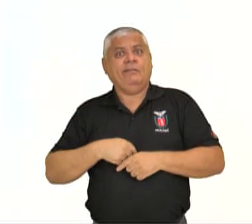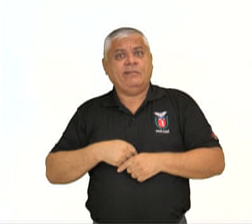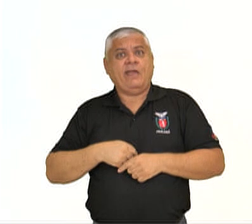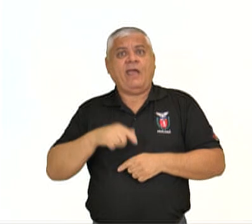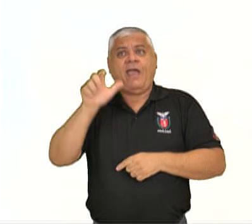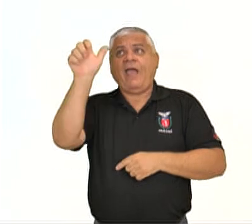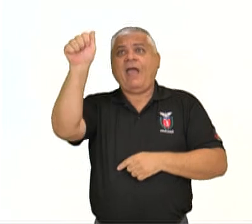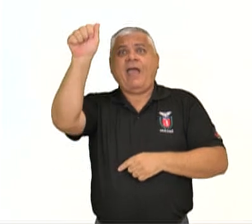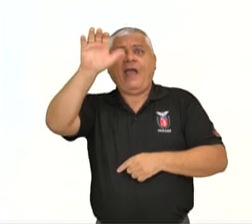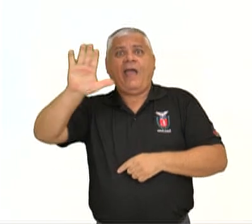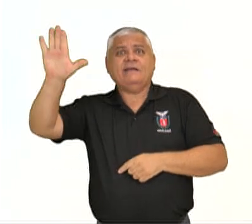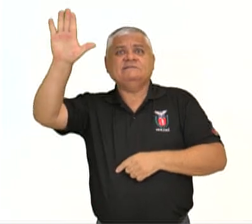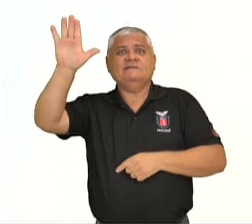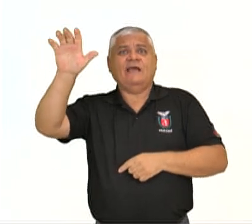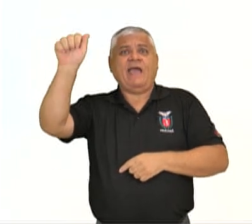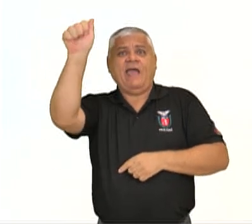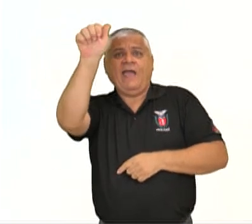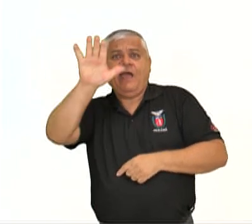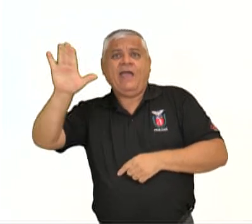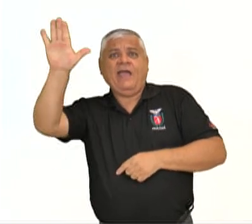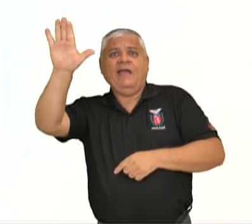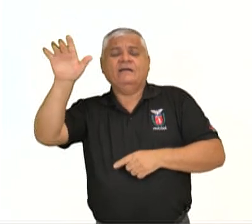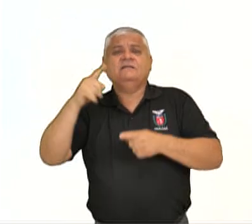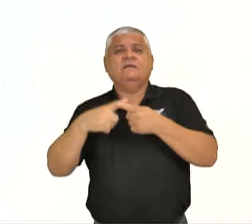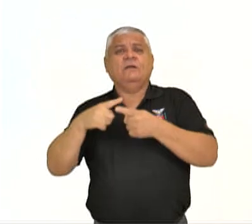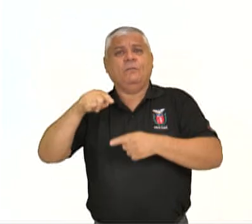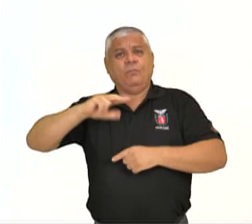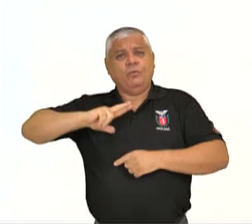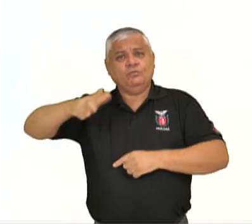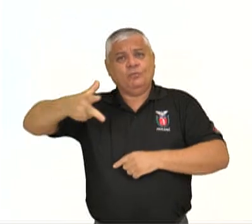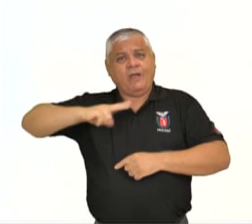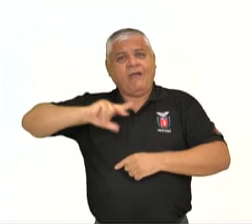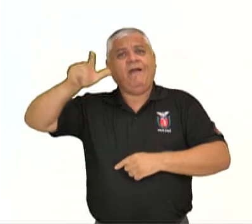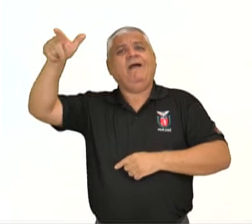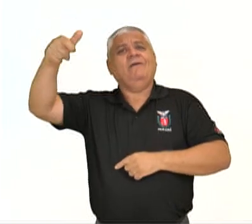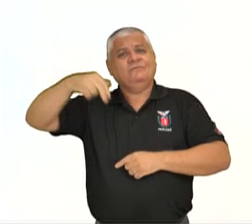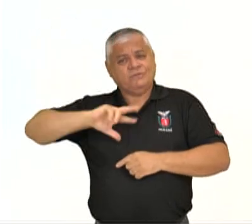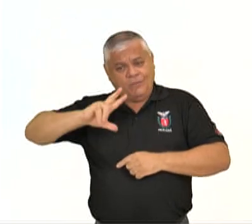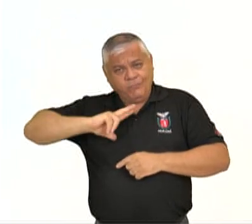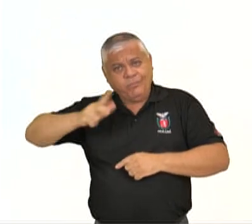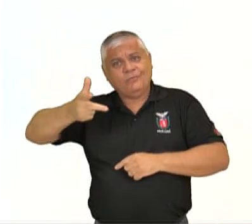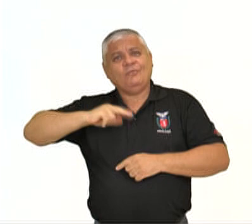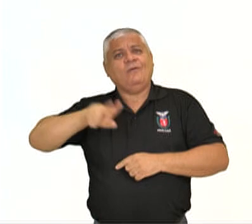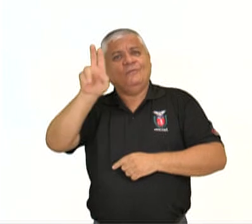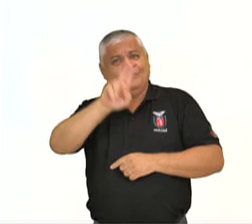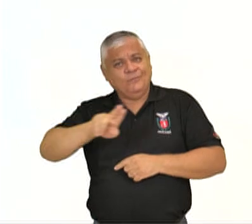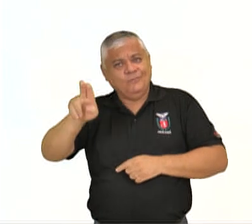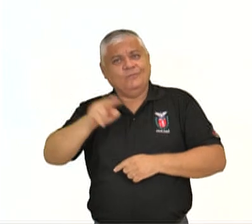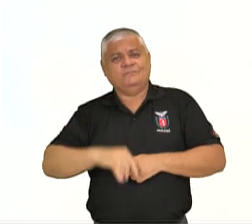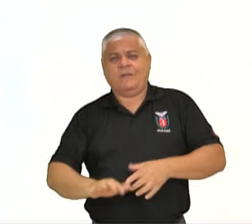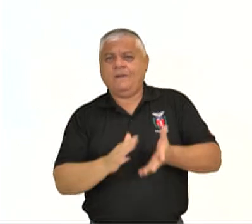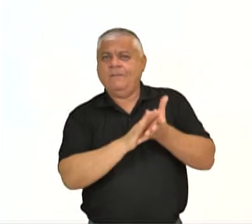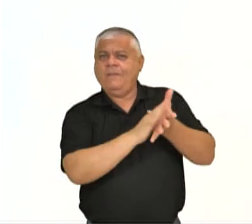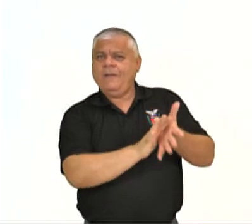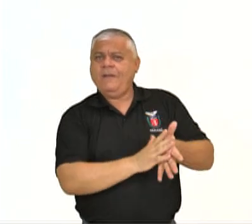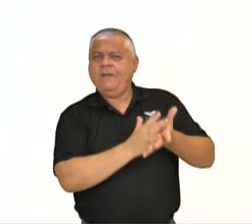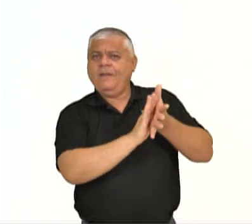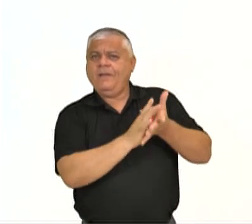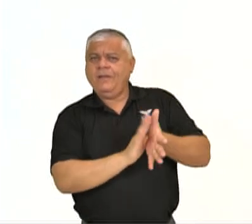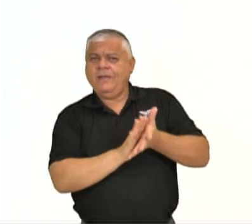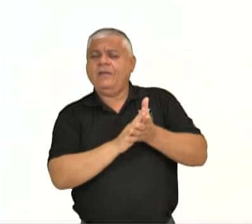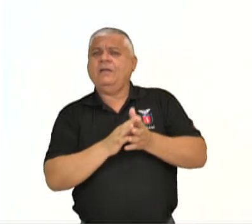e era usada, sabe quem? Pelos portugueses. Então, quem trouxe o pandeiro para o